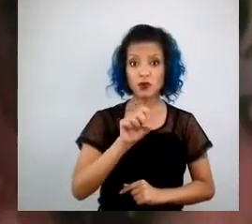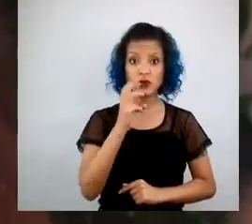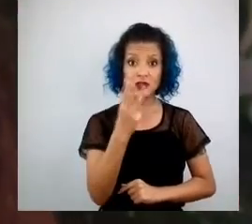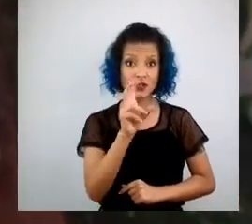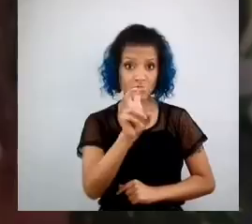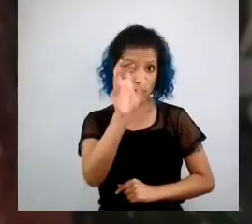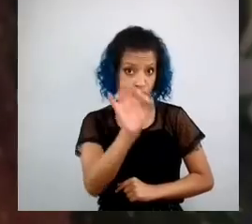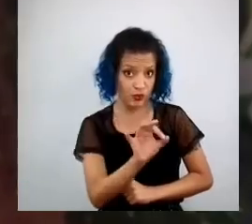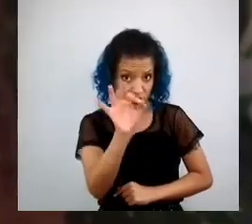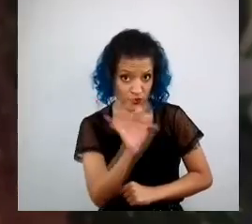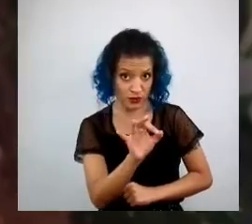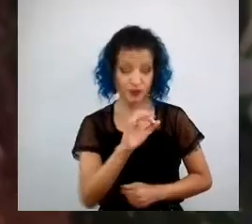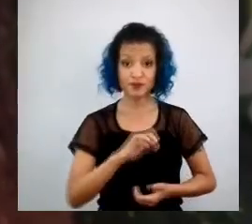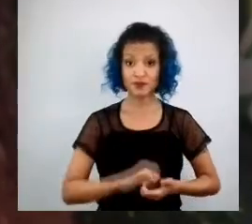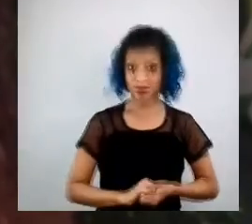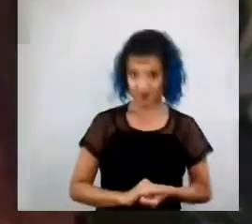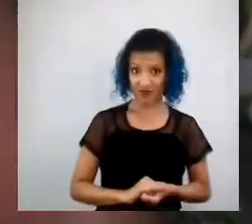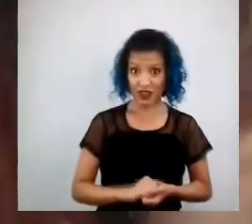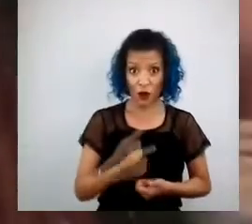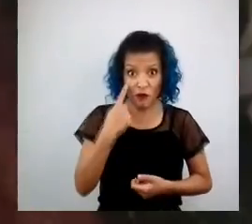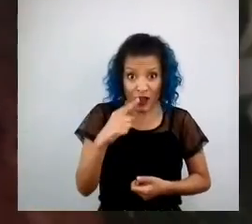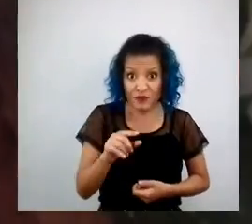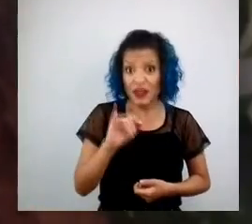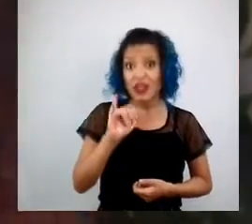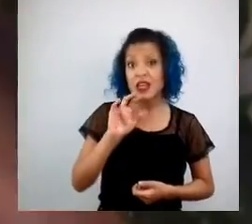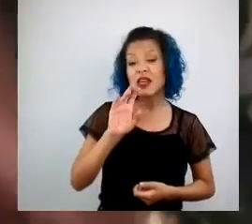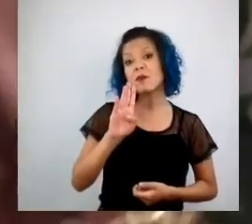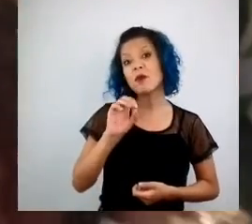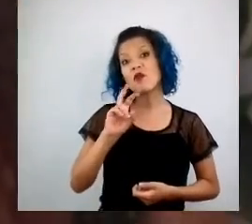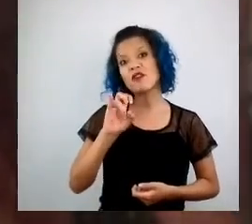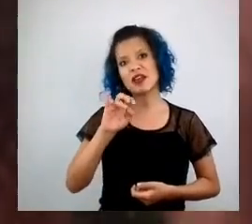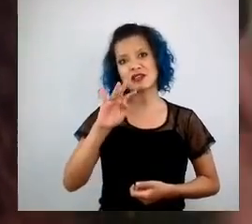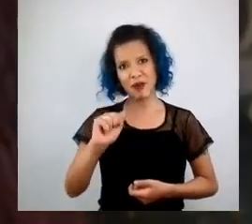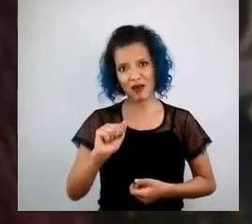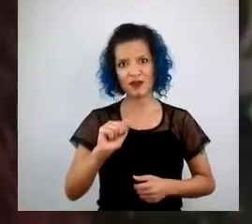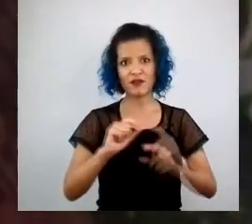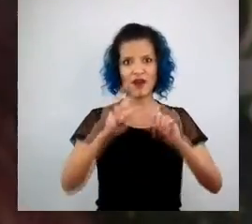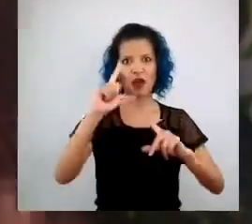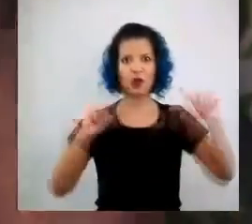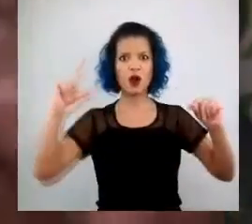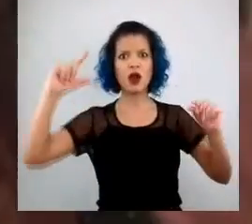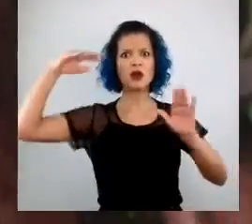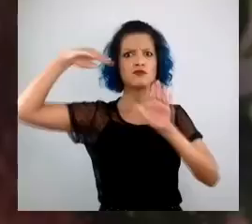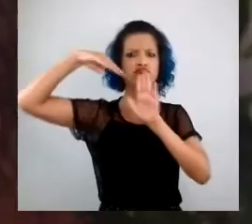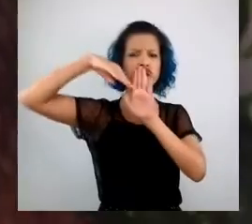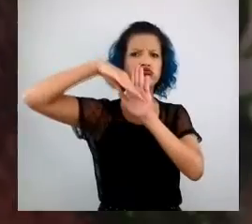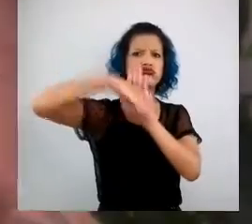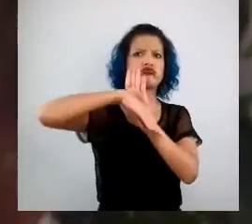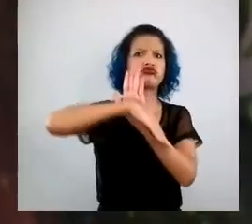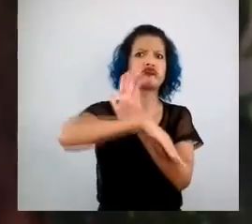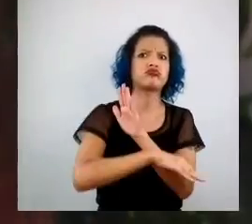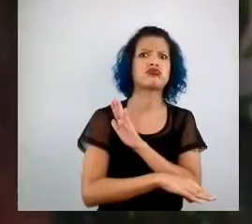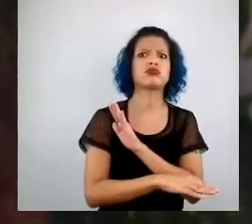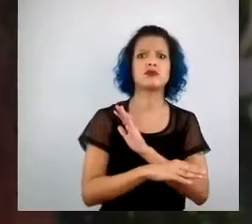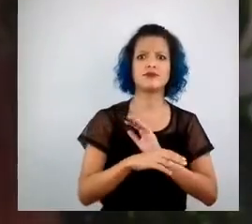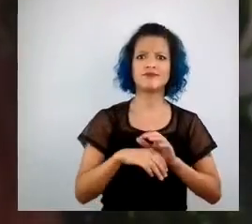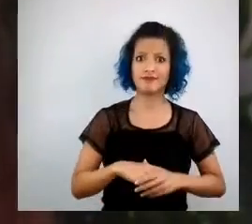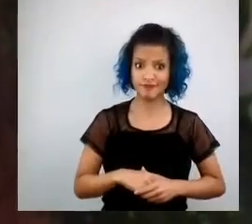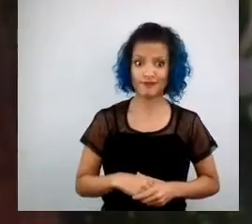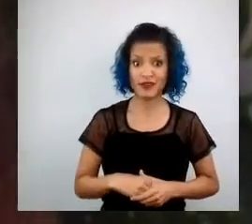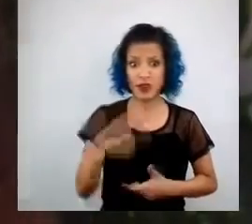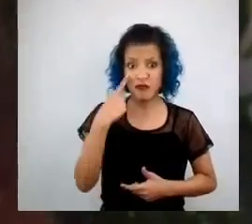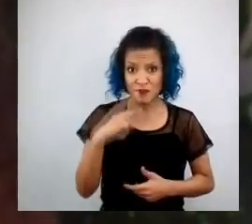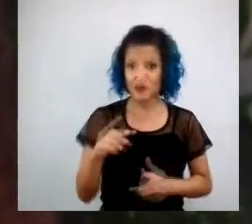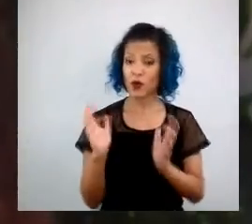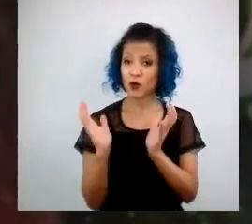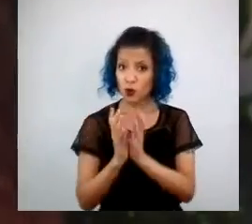do Ibovespa no dia. Claro, sem falar da questão mesmo dos próprios boicotes do público, do consumidor preto e também